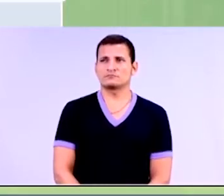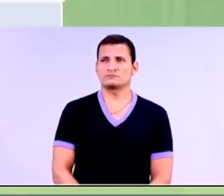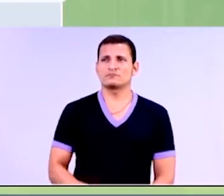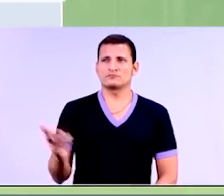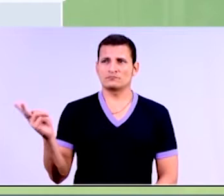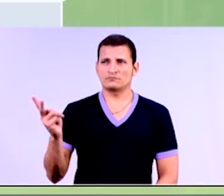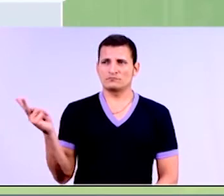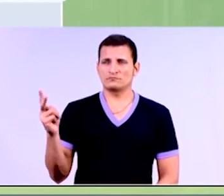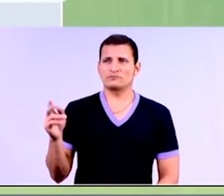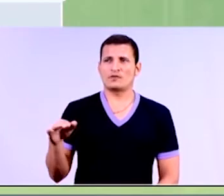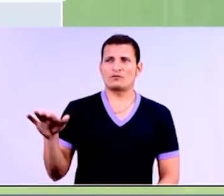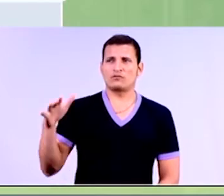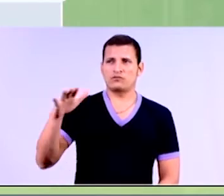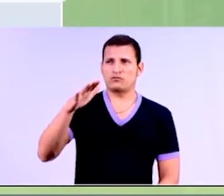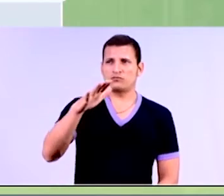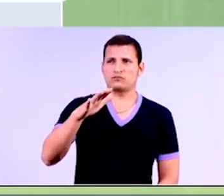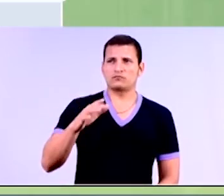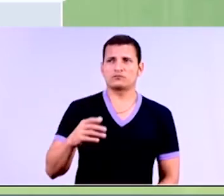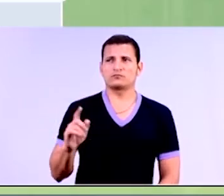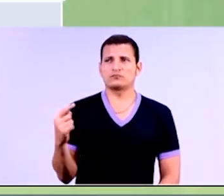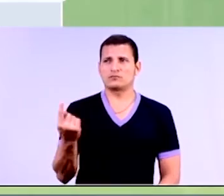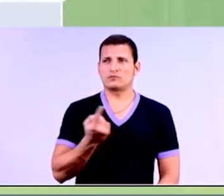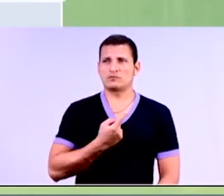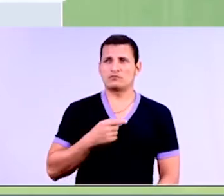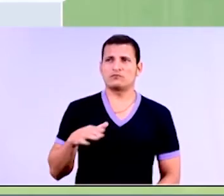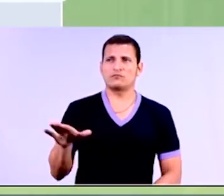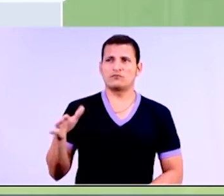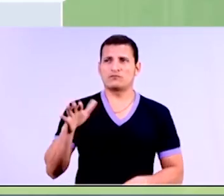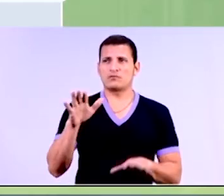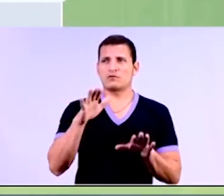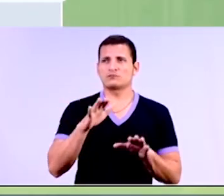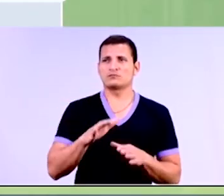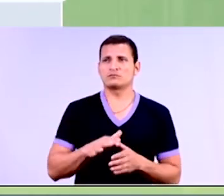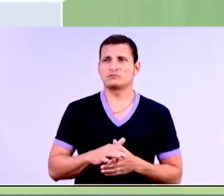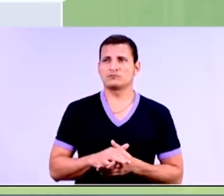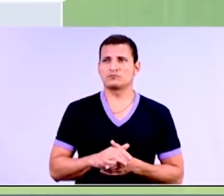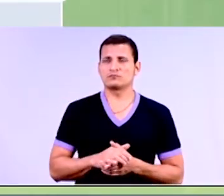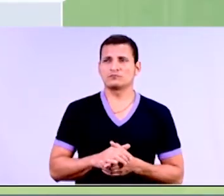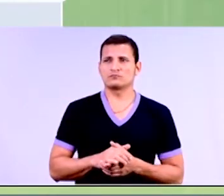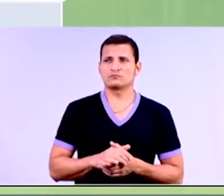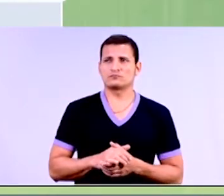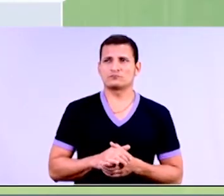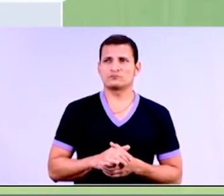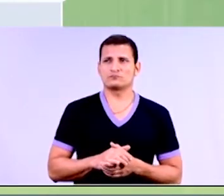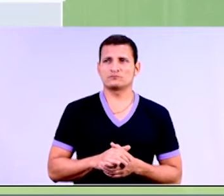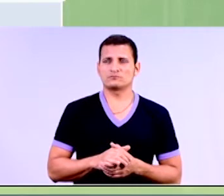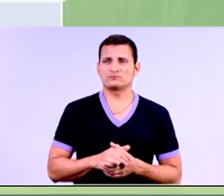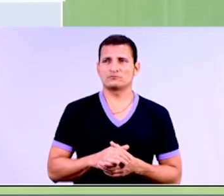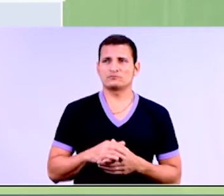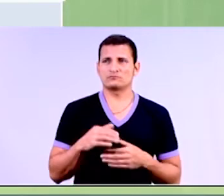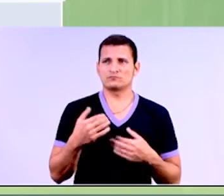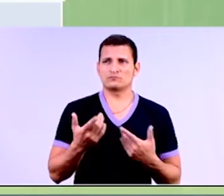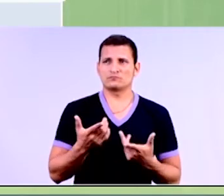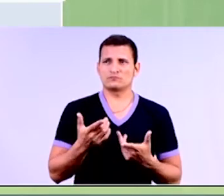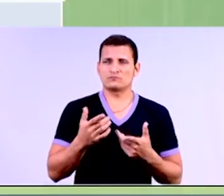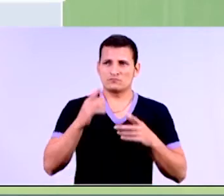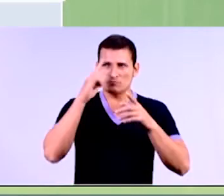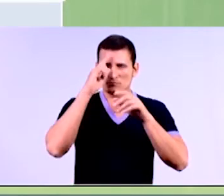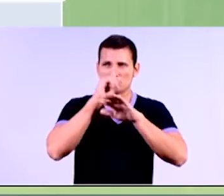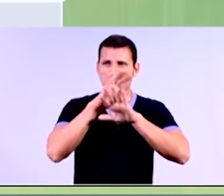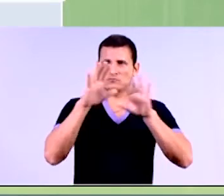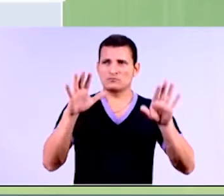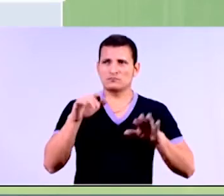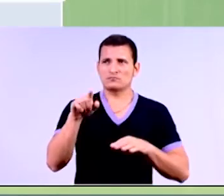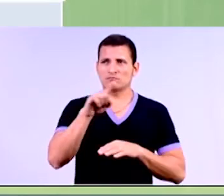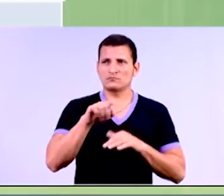fly, nós voamos, they fly, eles voam. Então, ficou bem claro para vocês